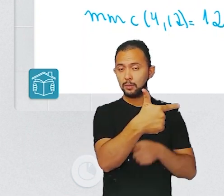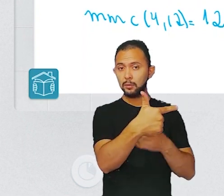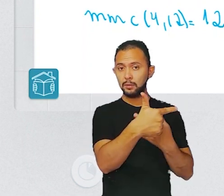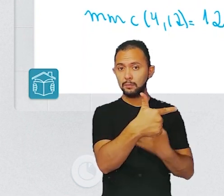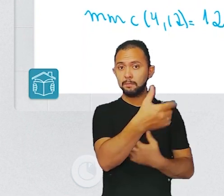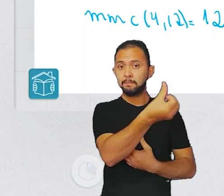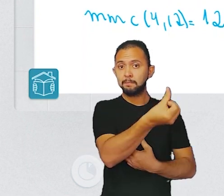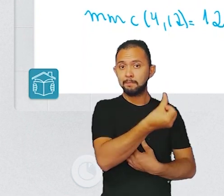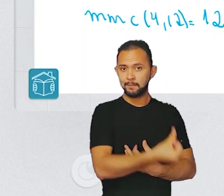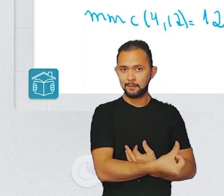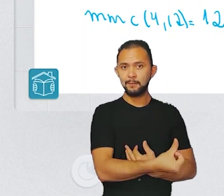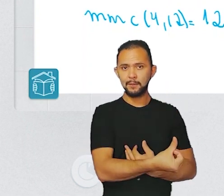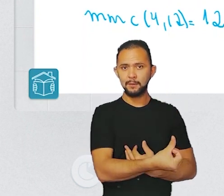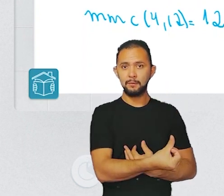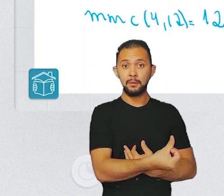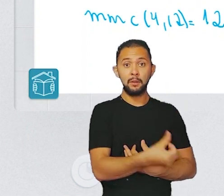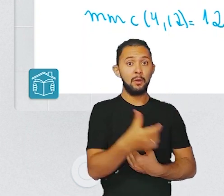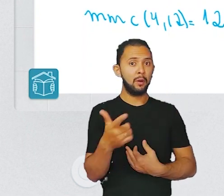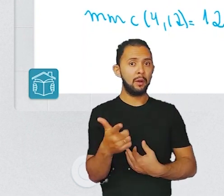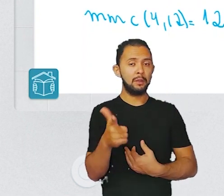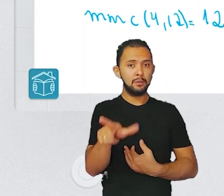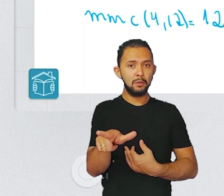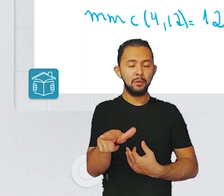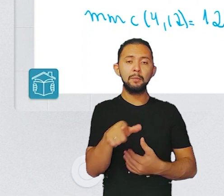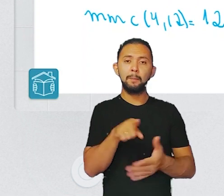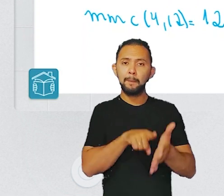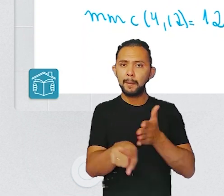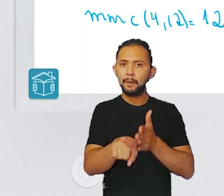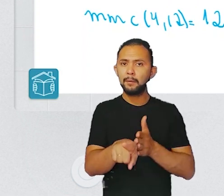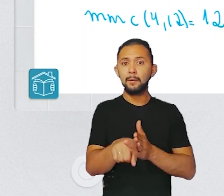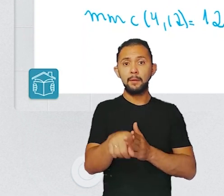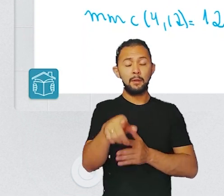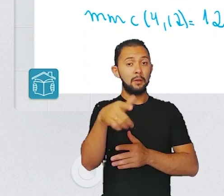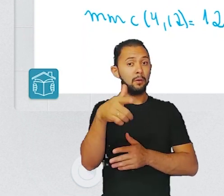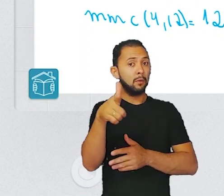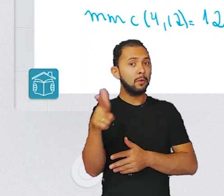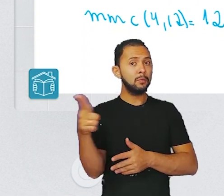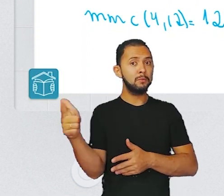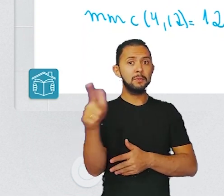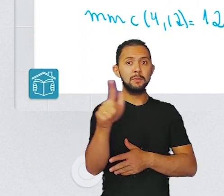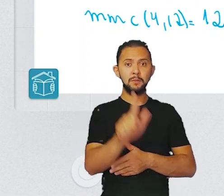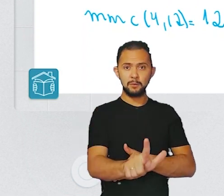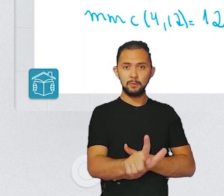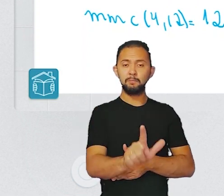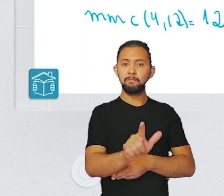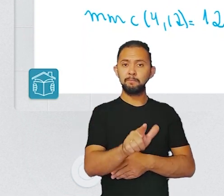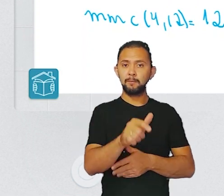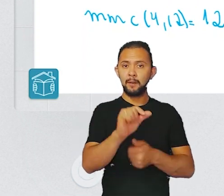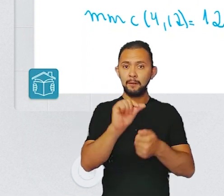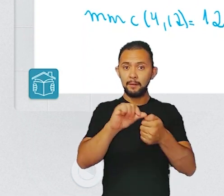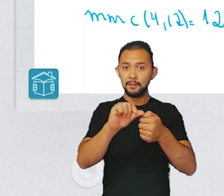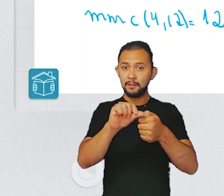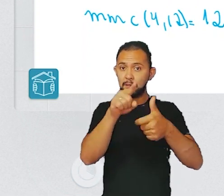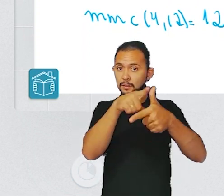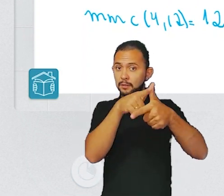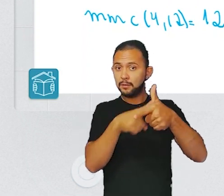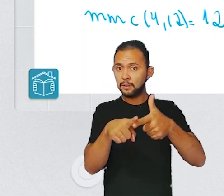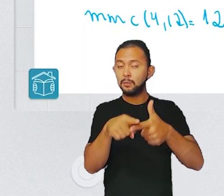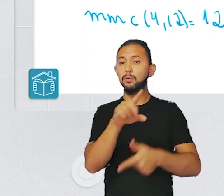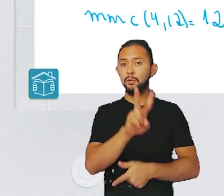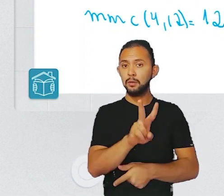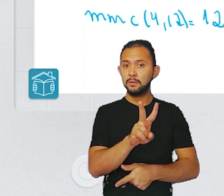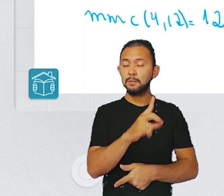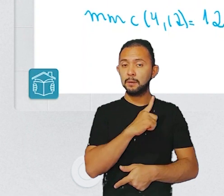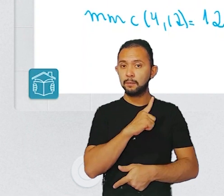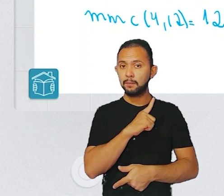6. E a gente se pergunta, tem algum outro número aí, desses números agora, né, que nós formamos, tem algum que é divisível por 2? Tem.